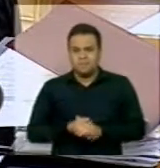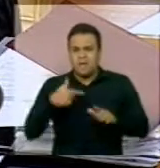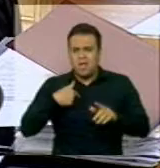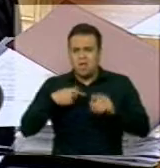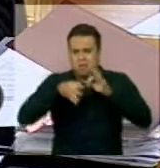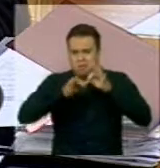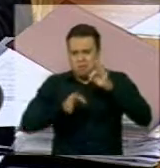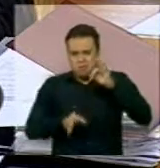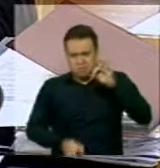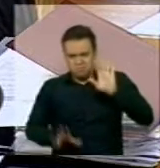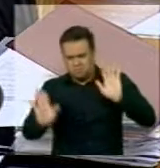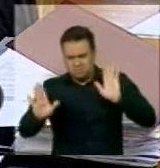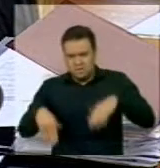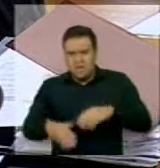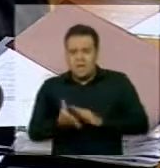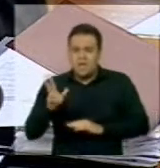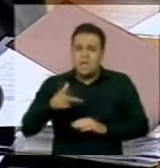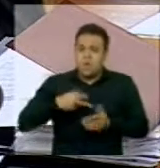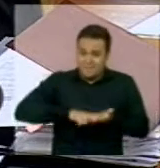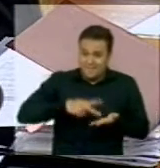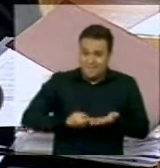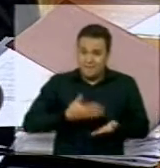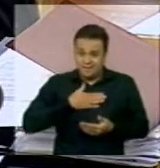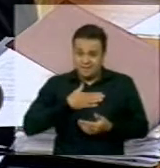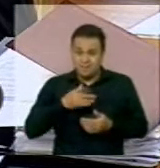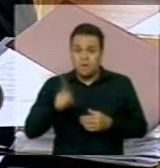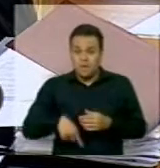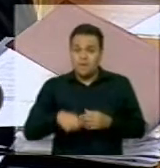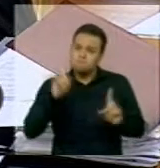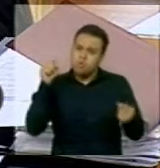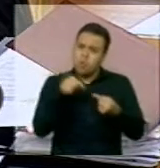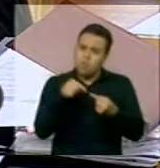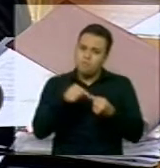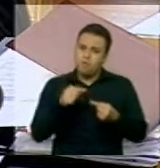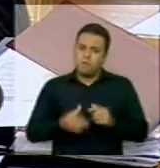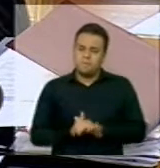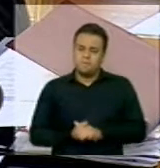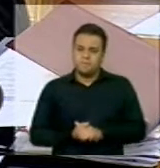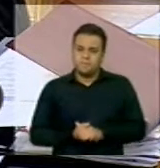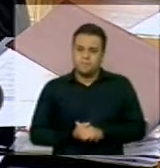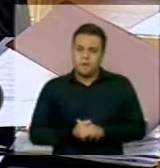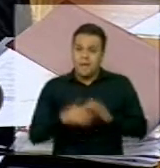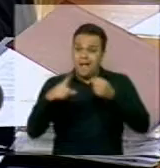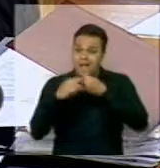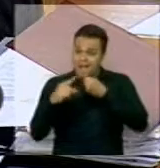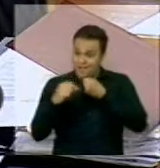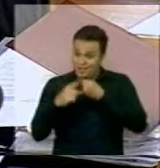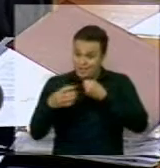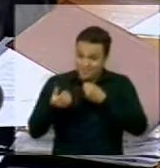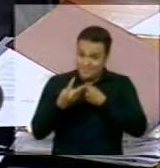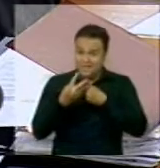tomar o tempo aqui do plenário, a minha interpretação é conforme aqui ao artigo 13, é